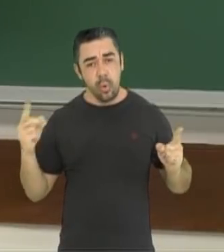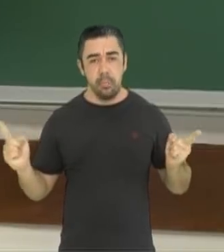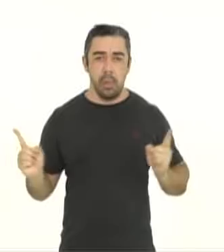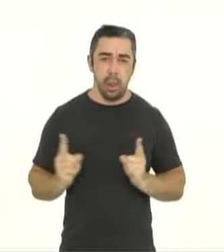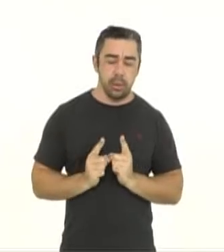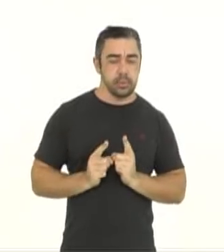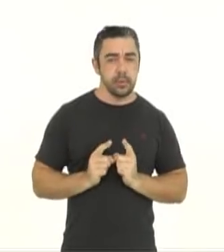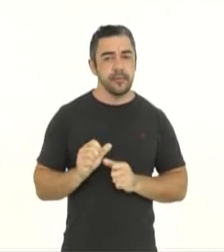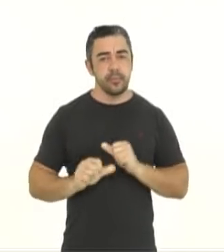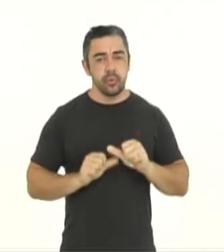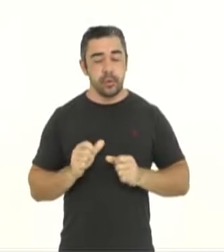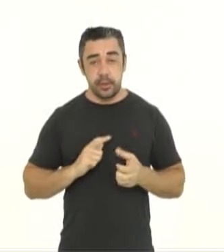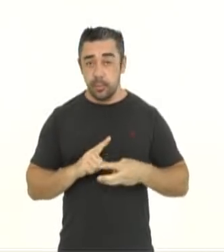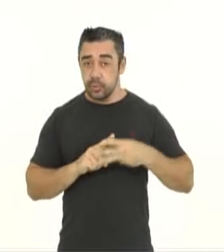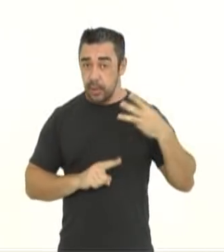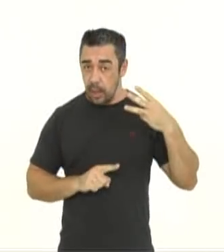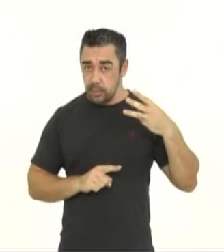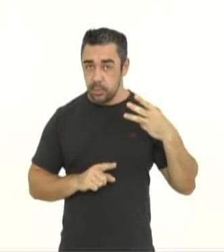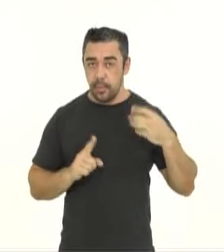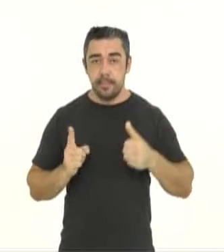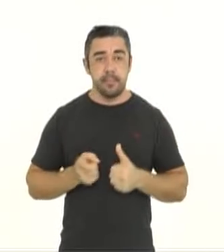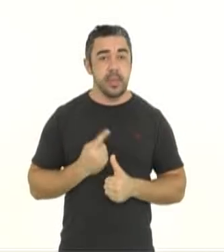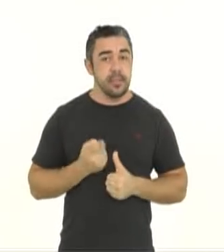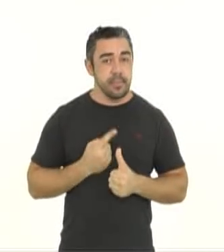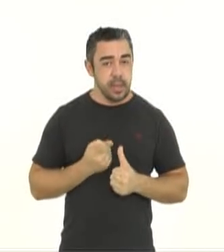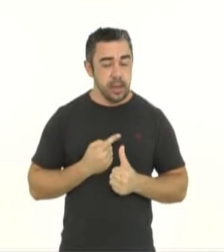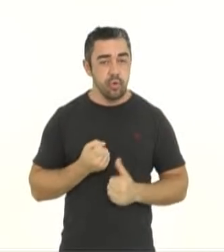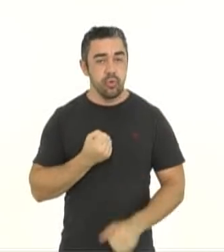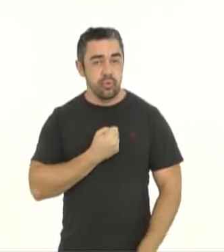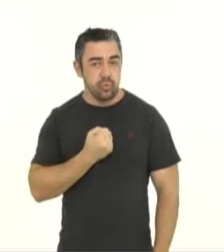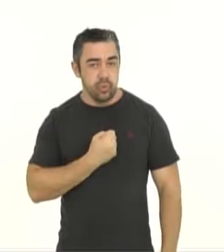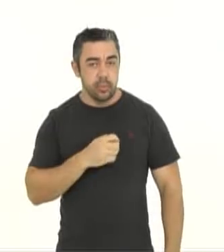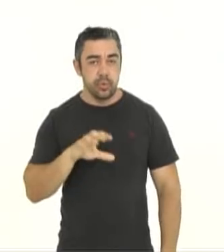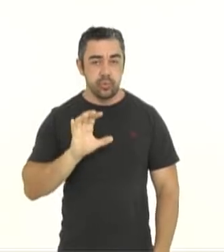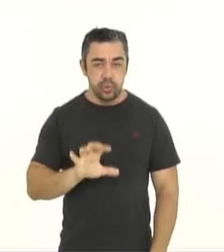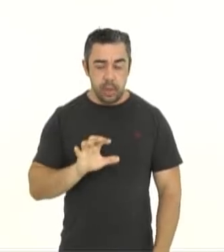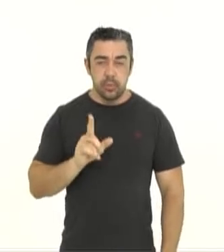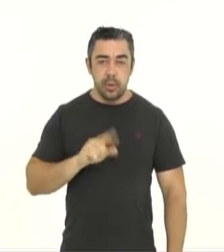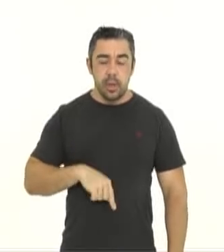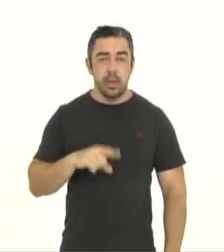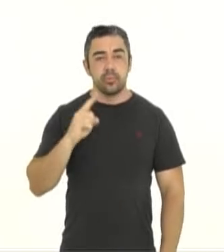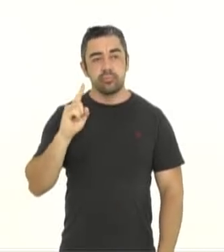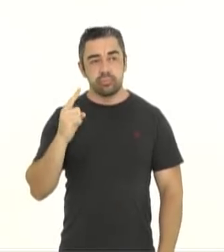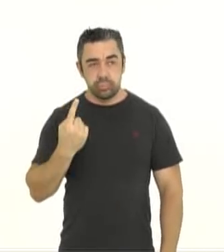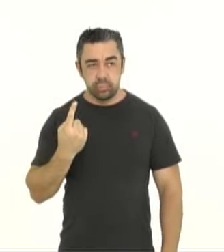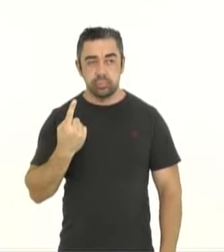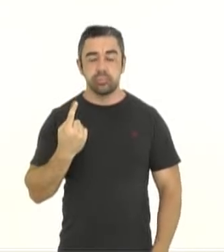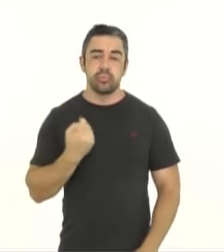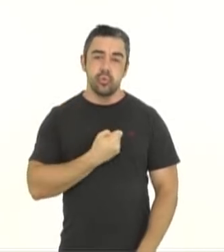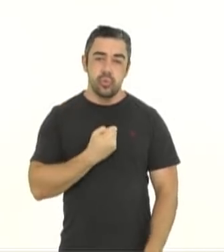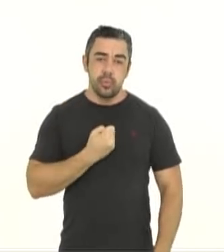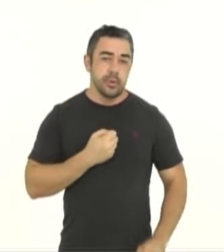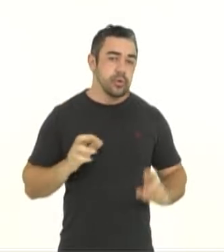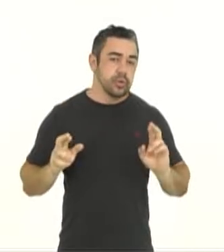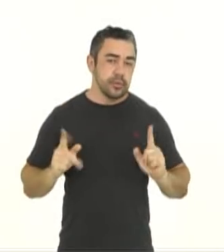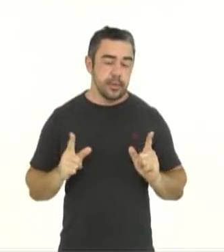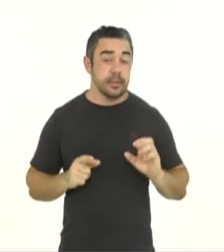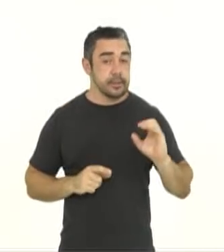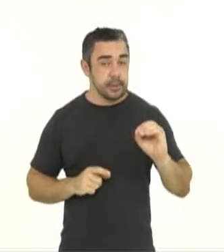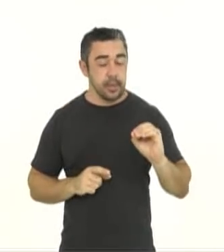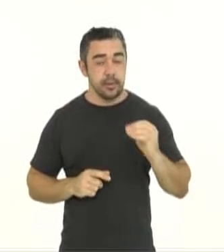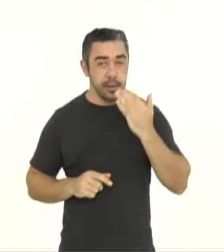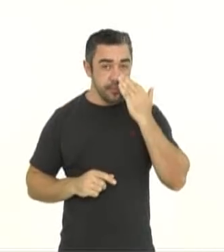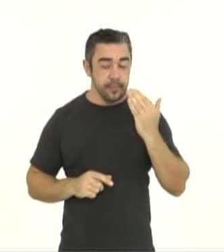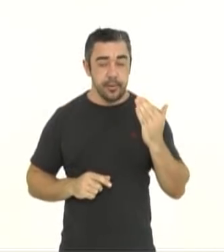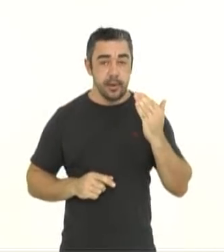científica? Temos 3 passos. Primeiro, escreva o número na forma decimal com apenas um algarismo diferente de 0 na frente